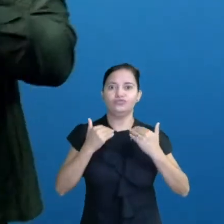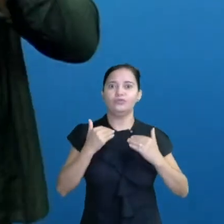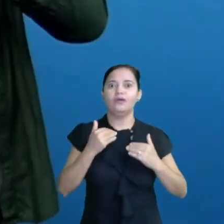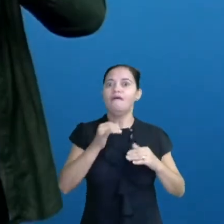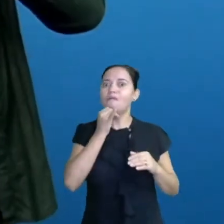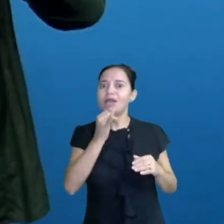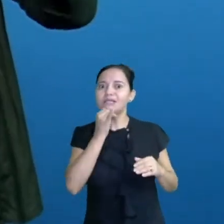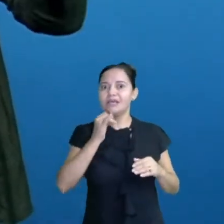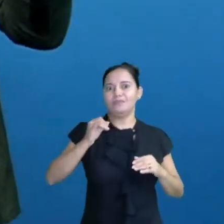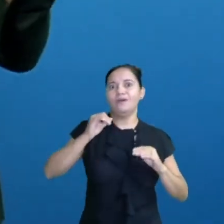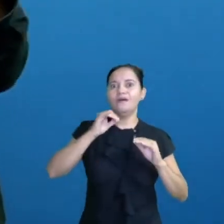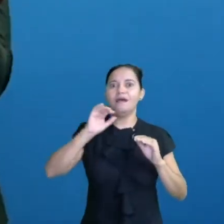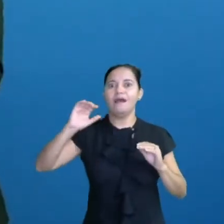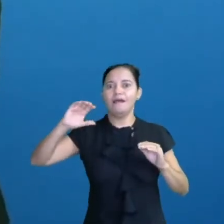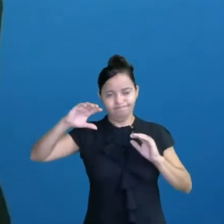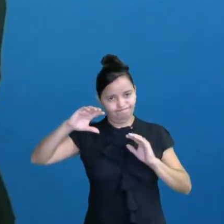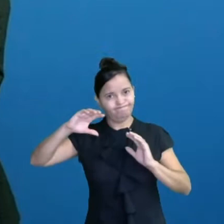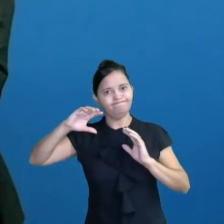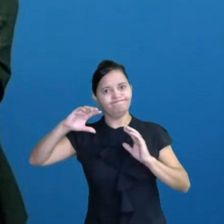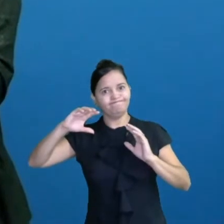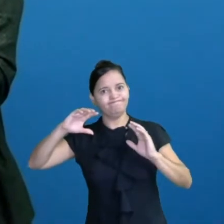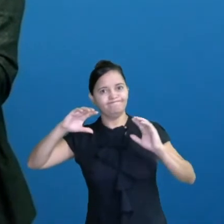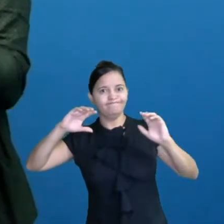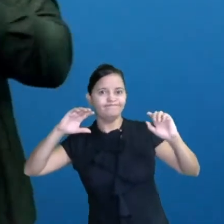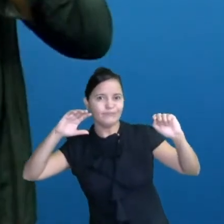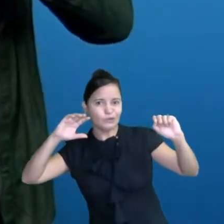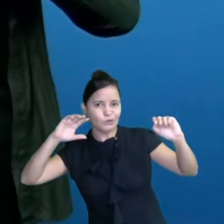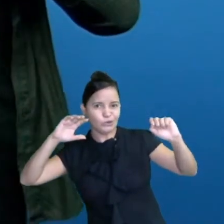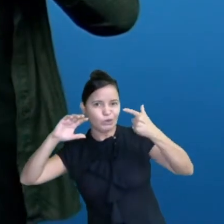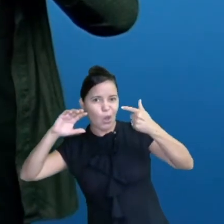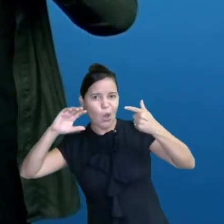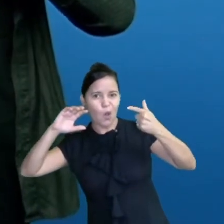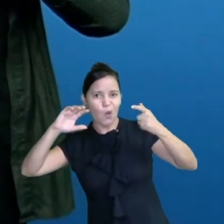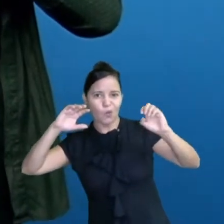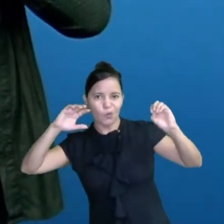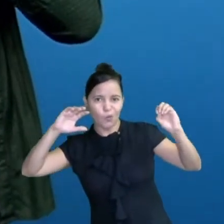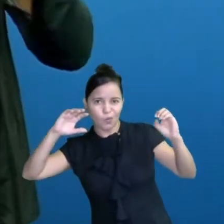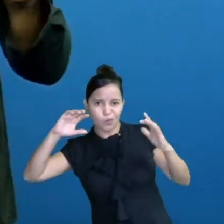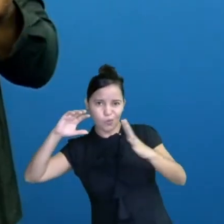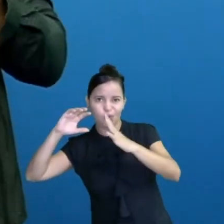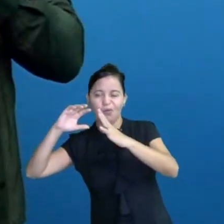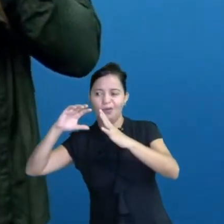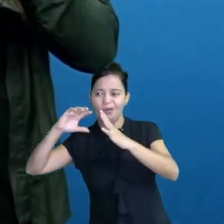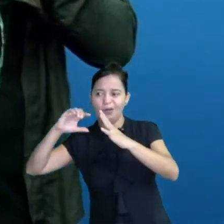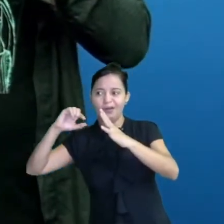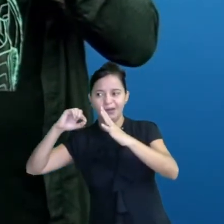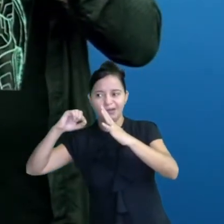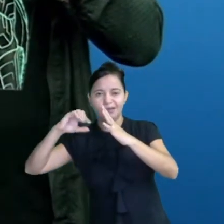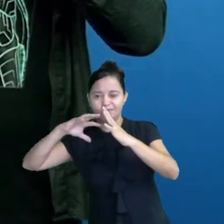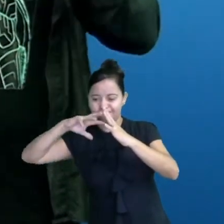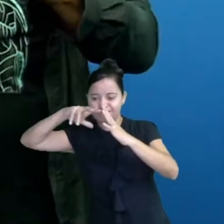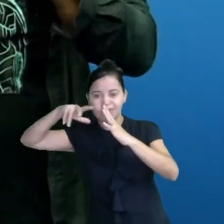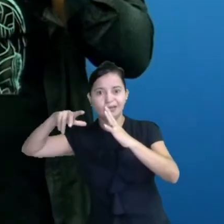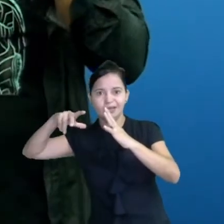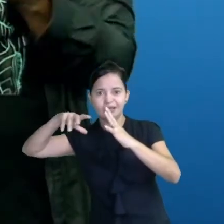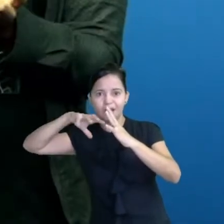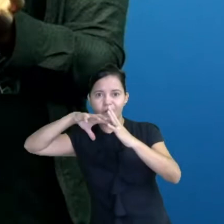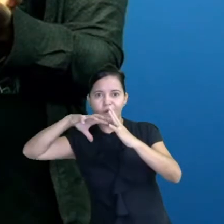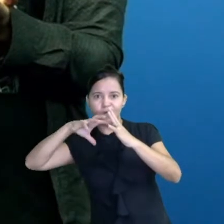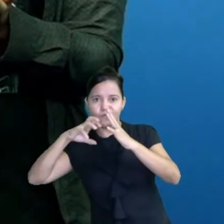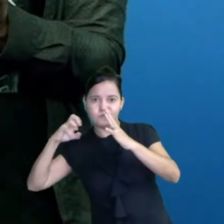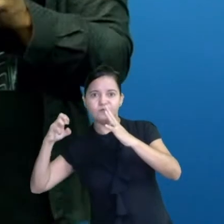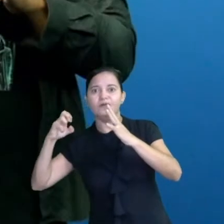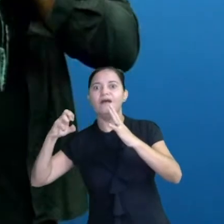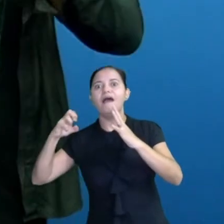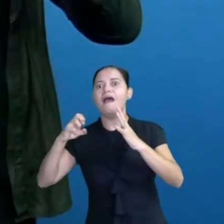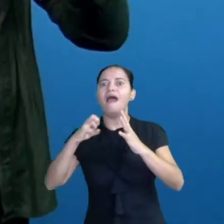planeta. Um protetor solar para a vida do nosso planeta. Essa comparação acho que é a mais pertinente, a mais perfeita para a gente entender